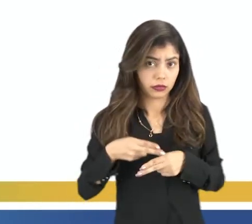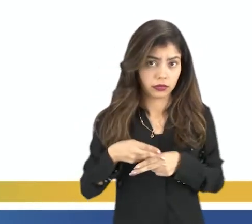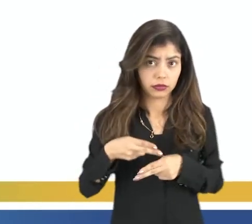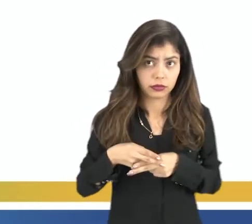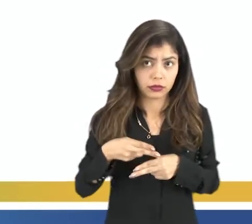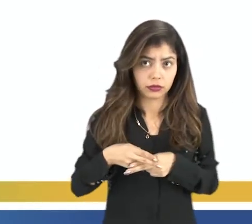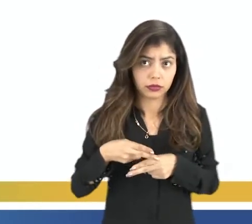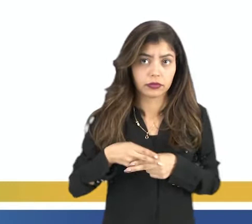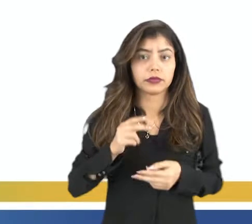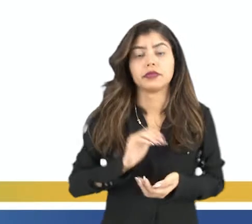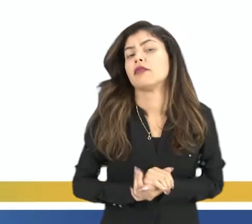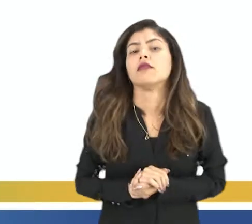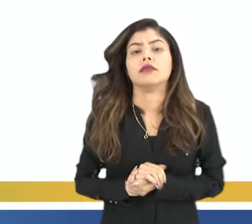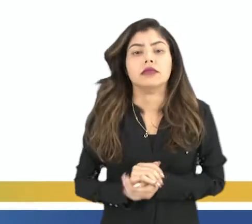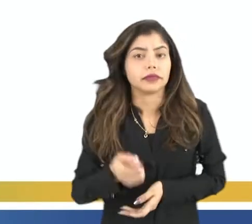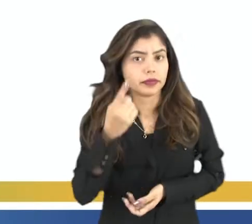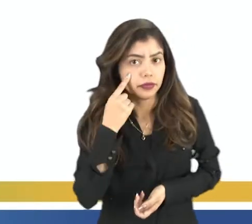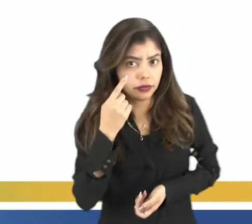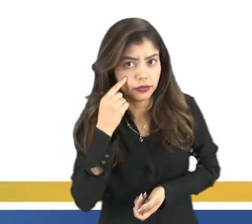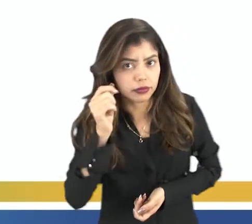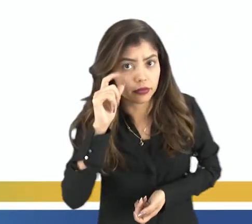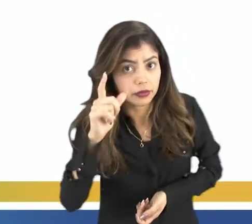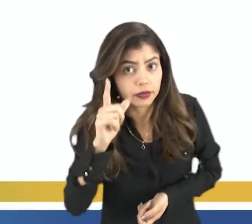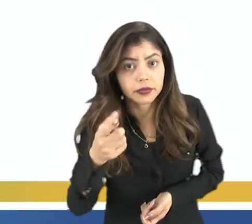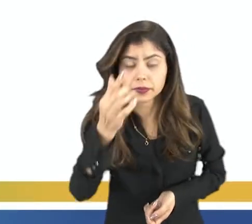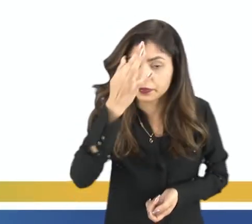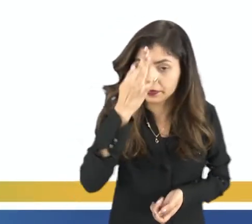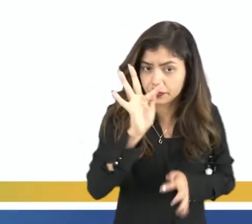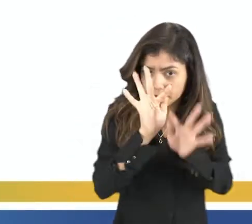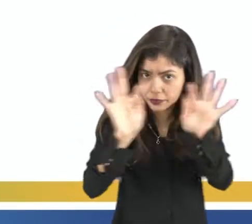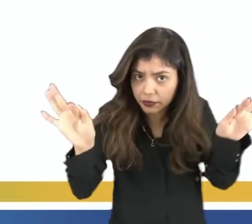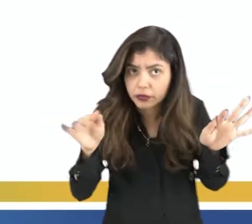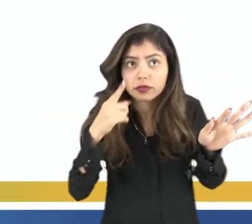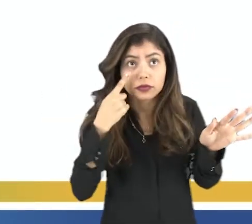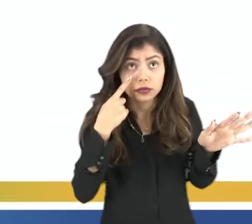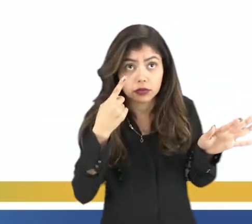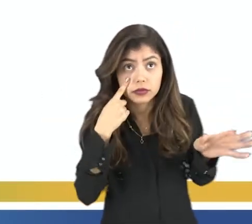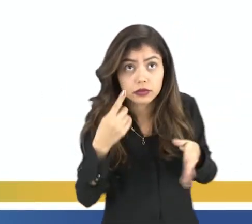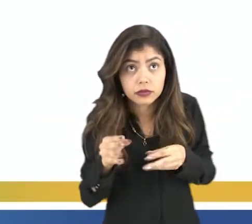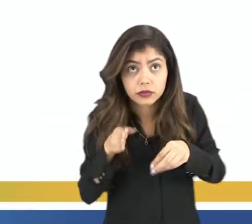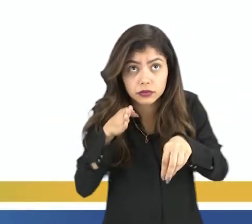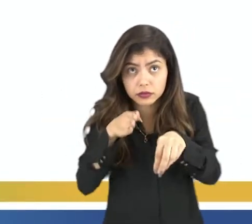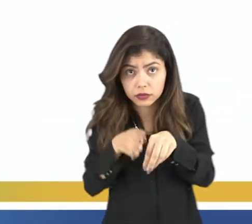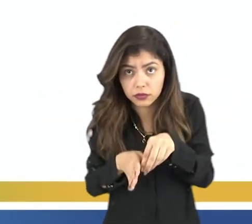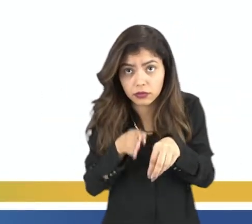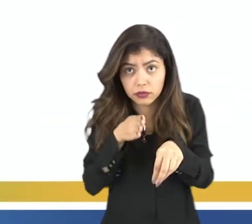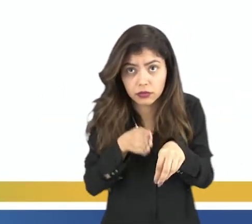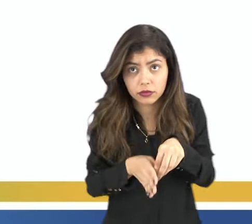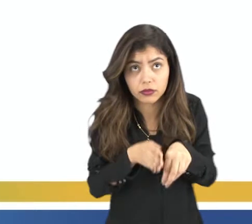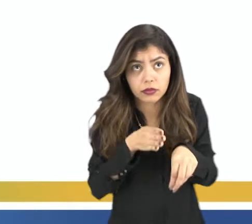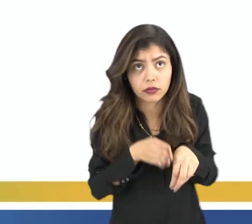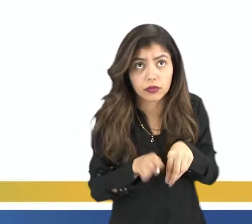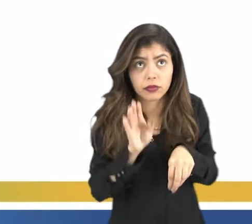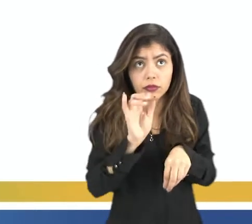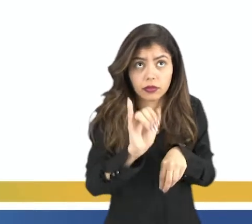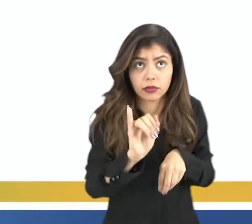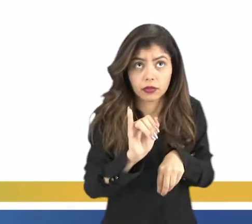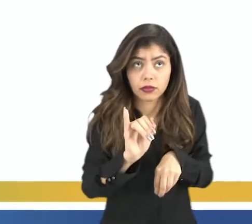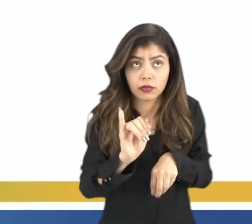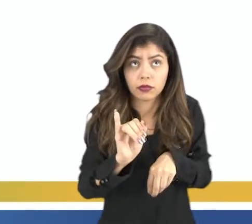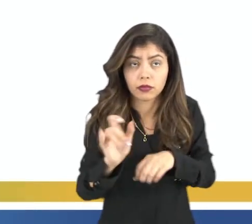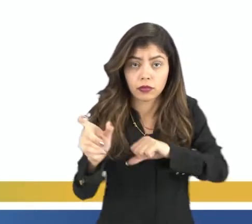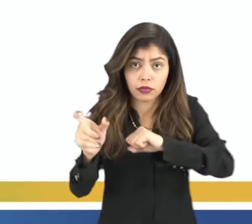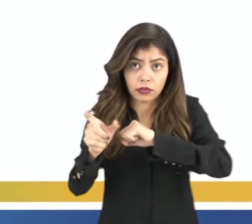uma faca. Preste atenção, olha aí para a frase, você vai ver aí, ó. I, como você já sabe, é